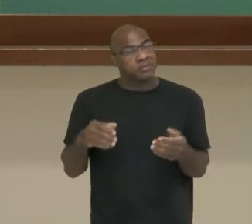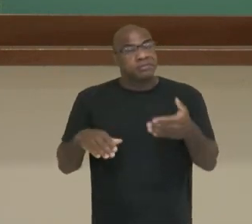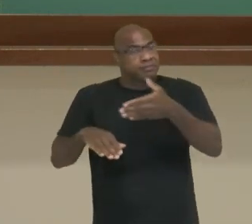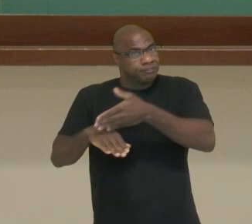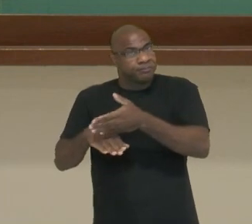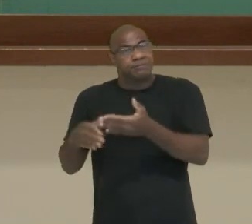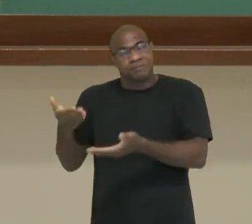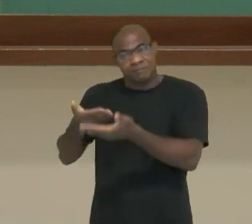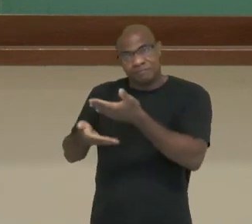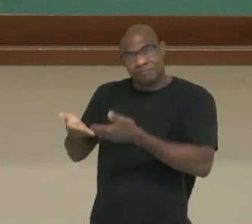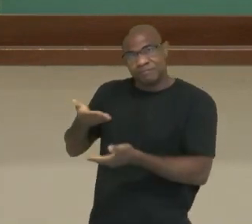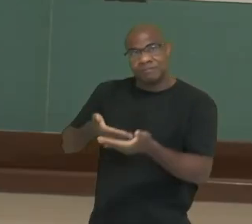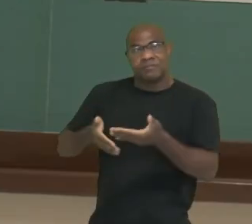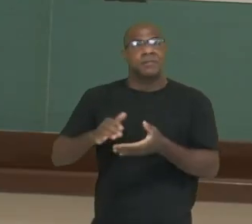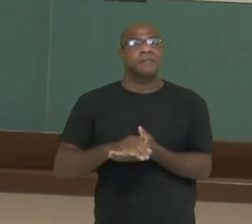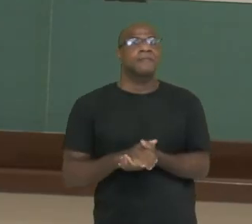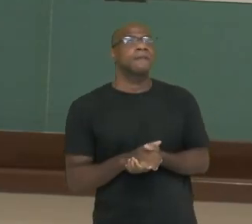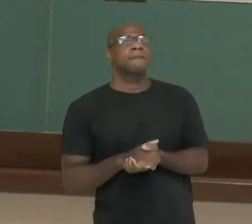teatral.